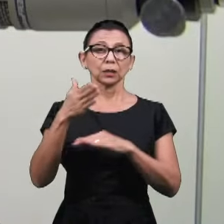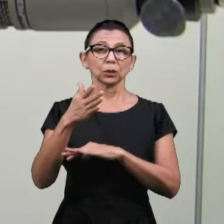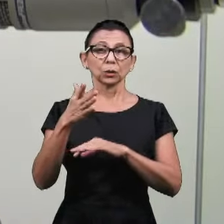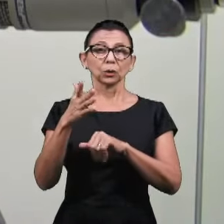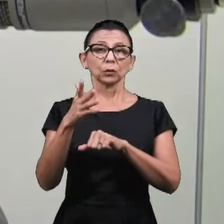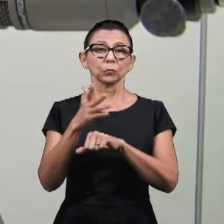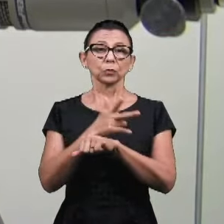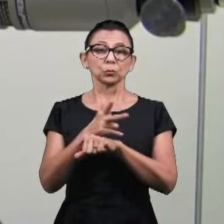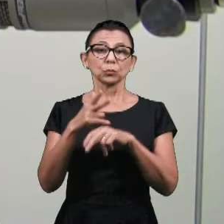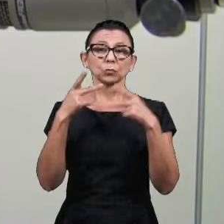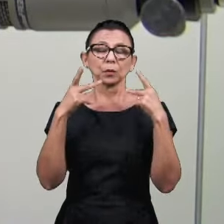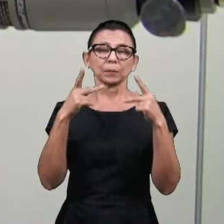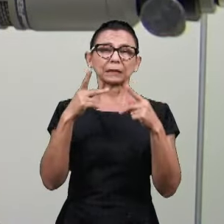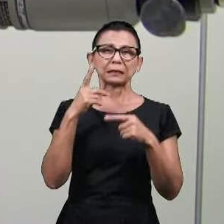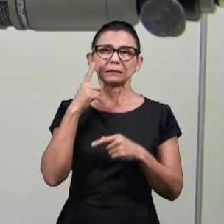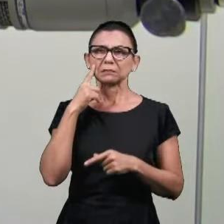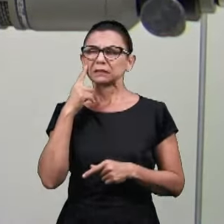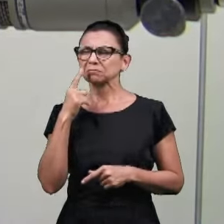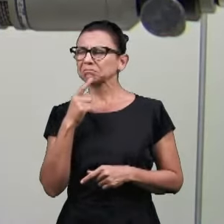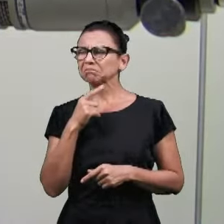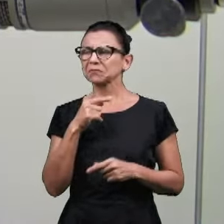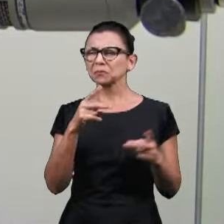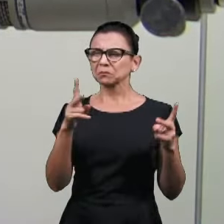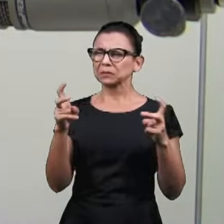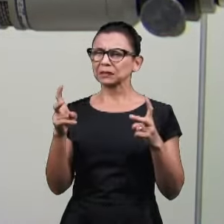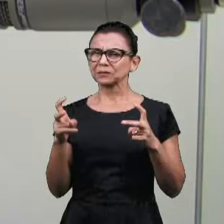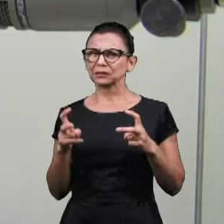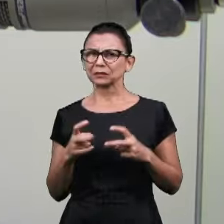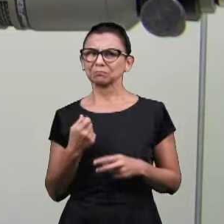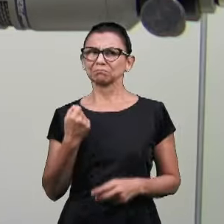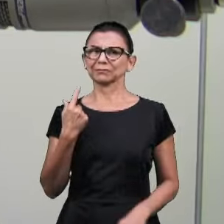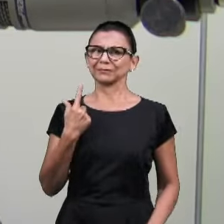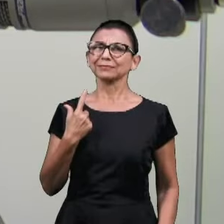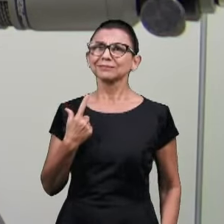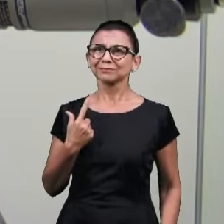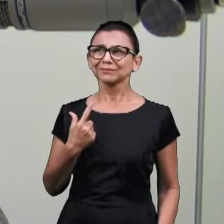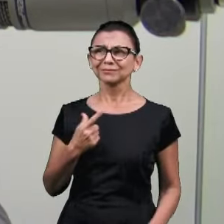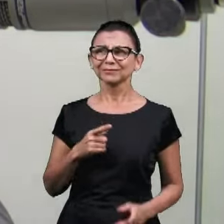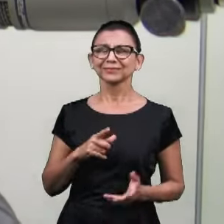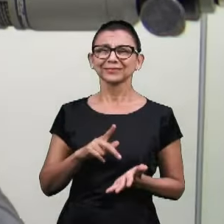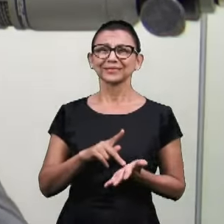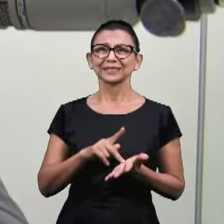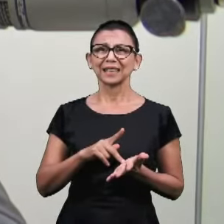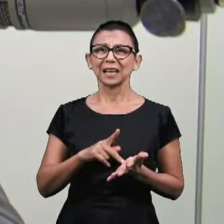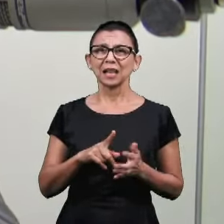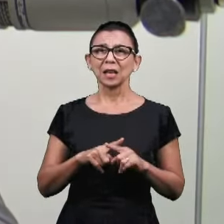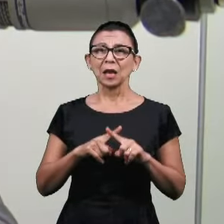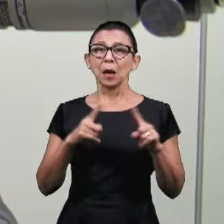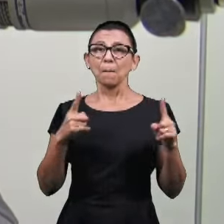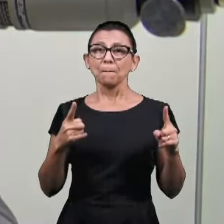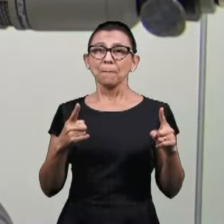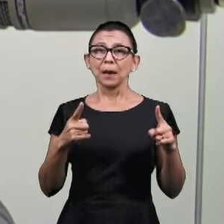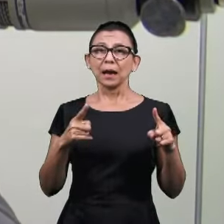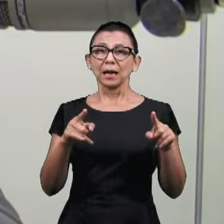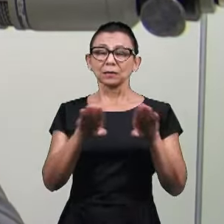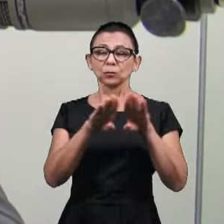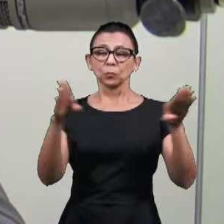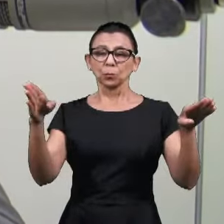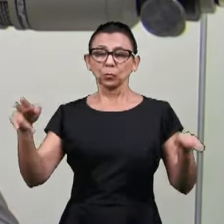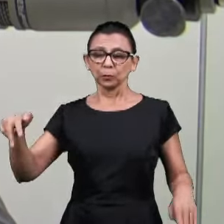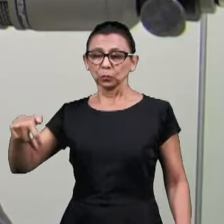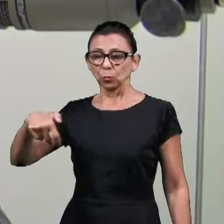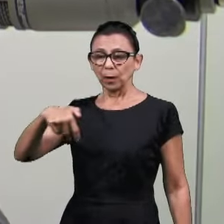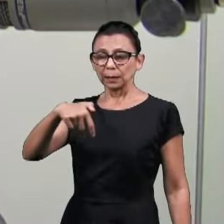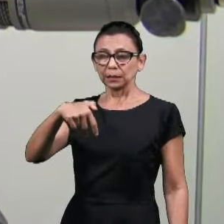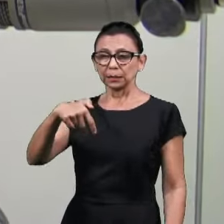senhor disse, é maravilhoso, porque o Espírito Santo do Senhor fez o senhor ver que atrás daquela câmera ali, né? Como eu estou